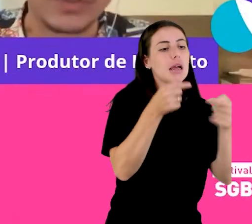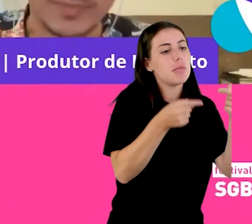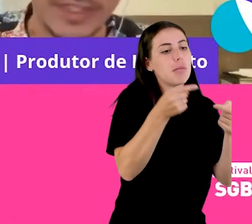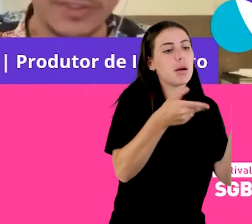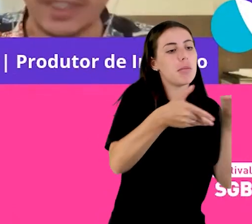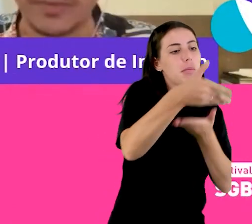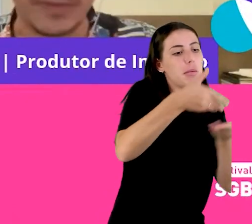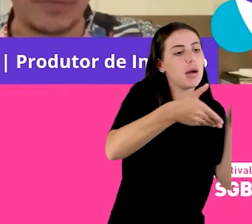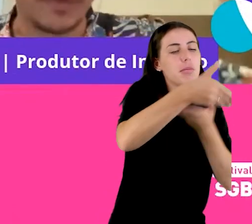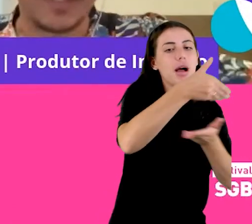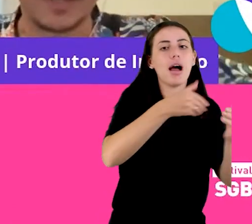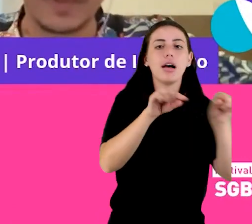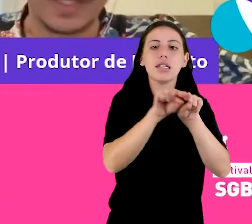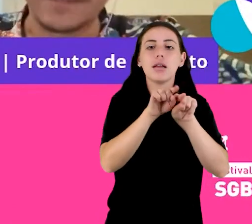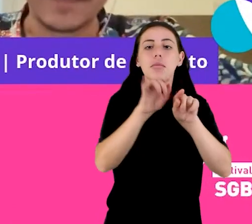muitas coisas podem acontecer.